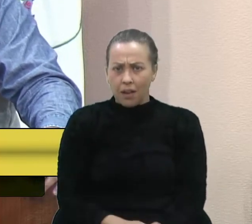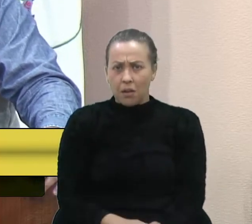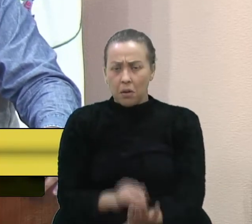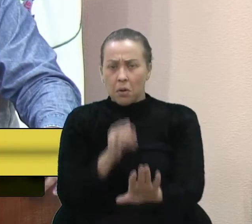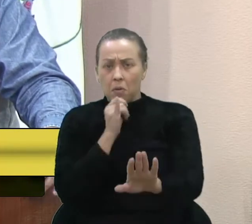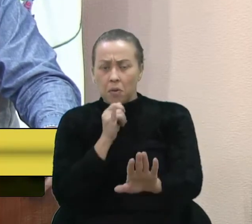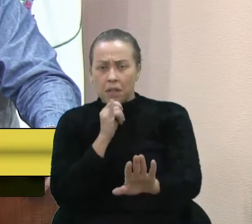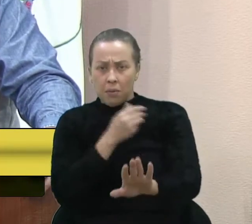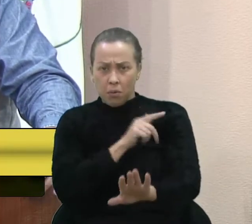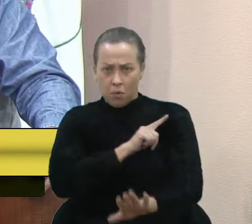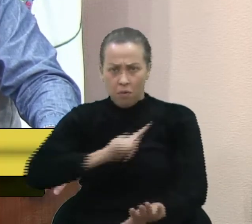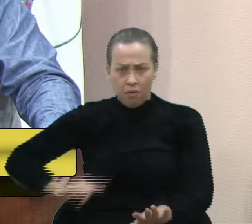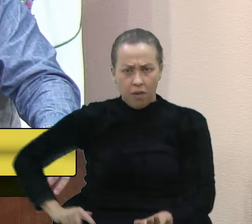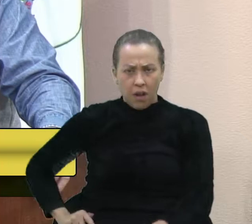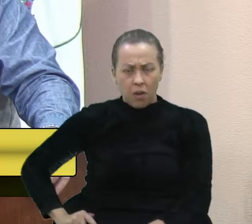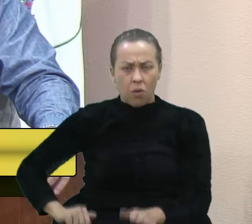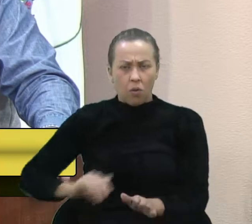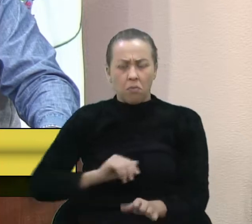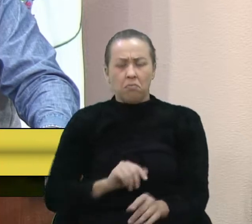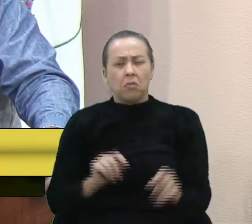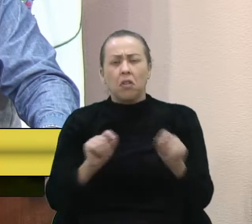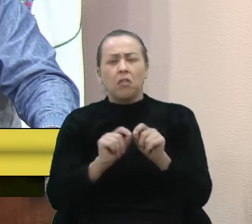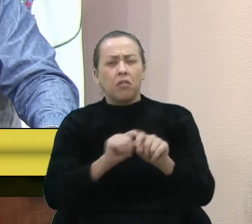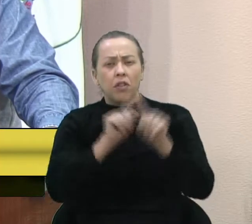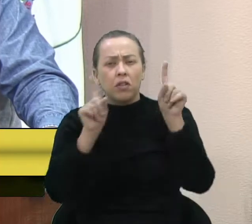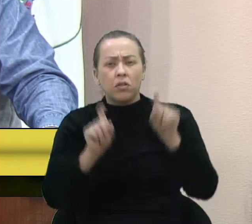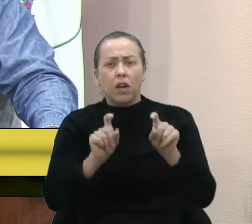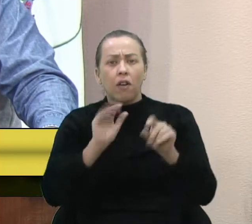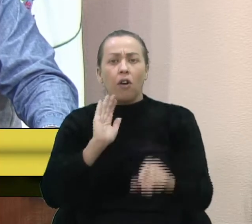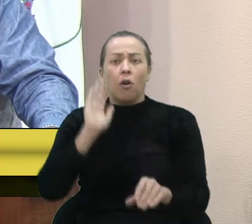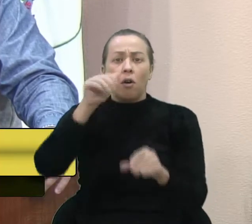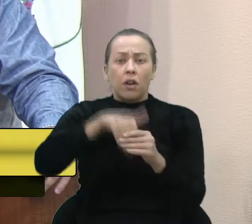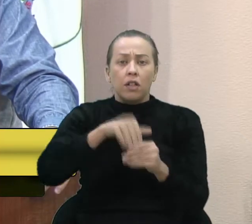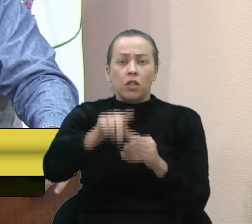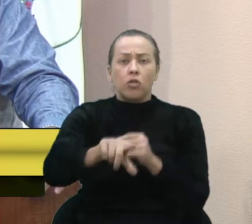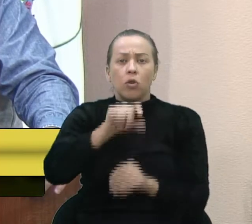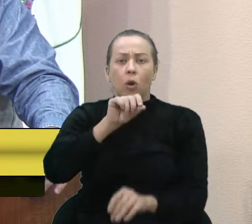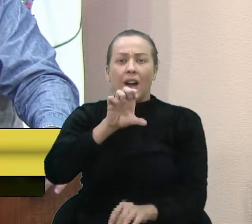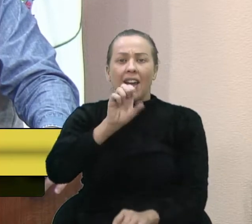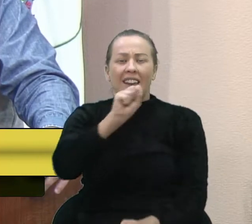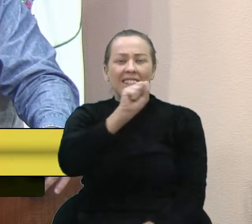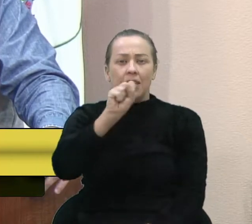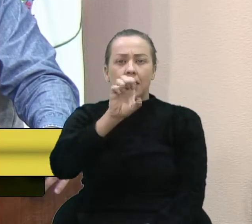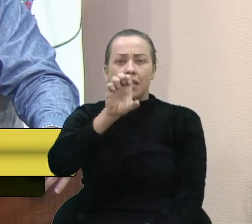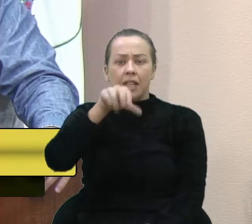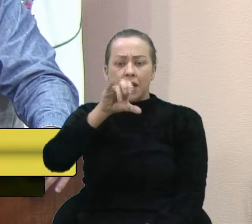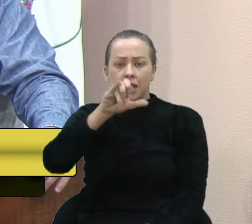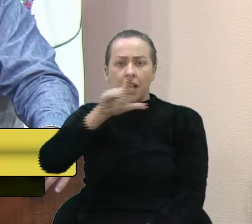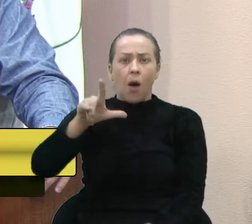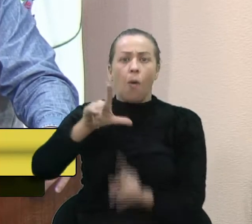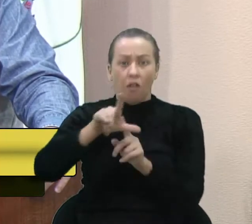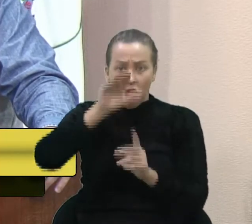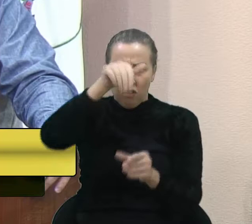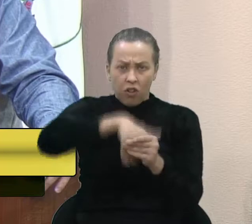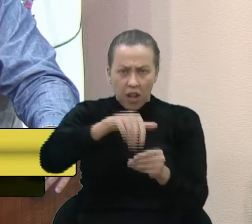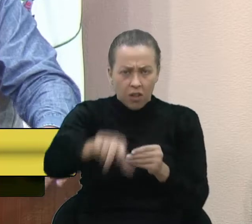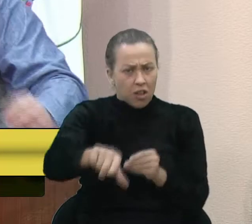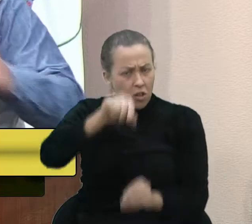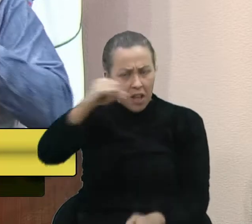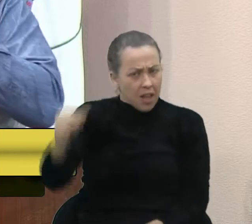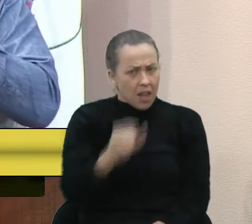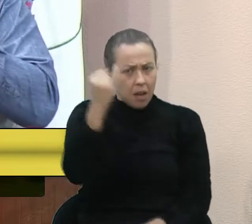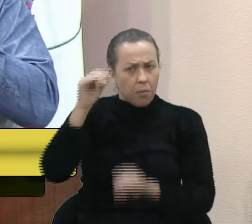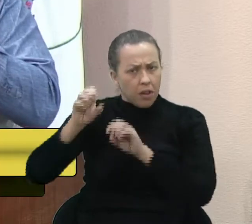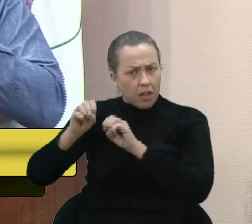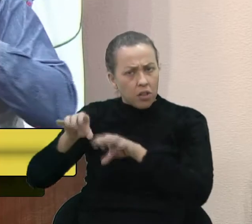exemplo, votou a essencialidade da educação. Isso foi votado na Assembleia Legislativa. E aí